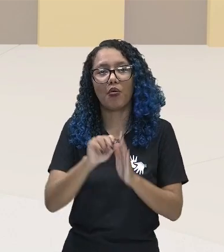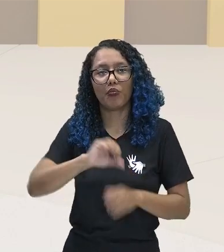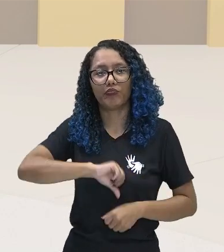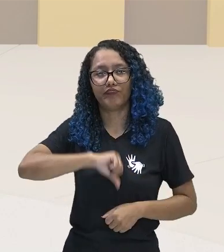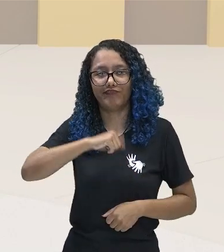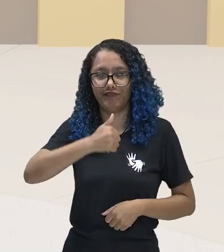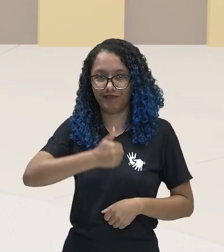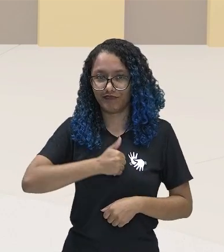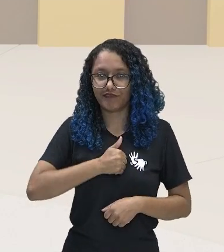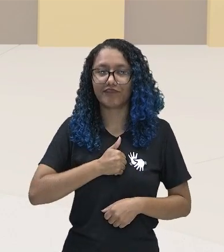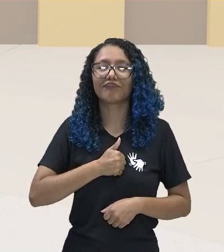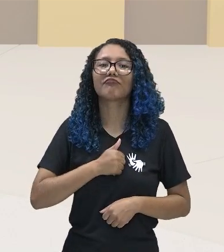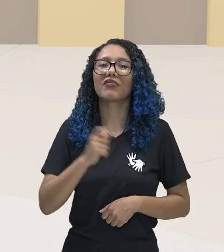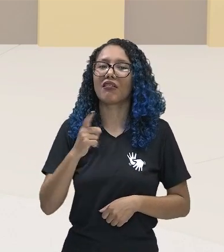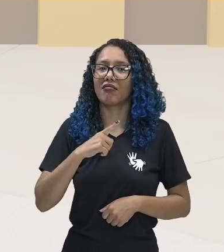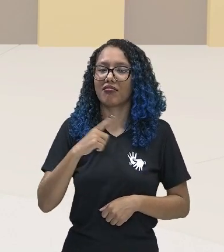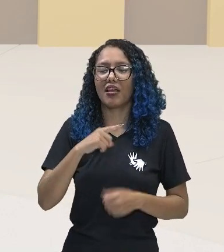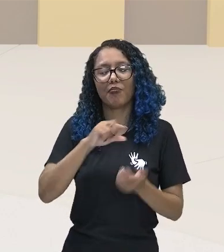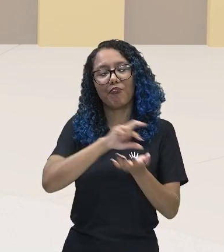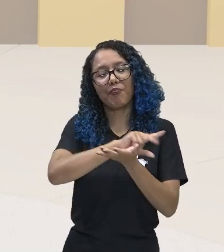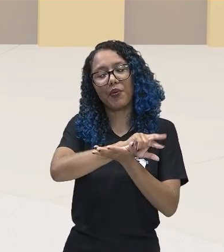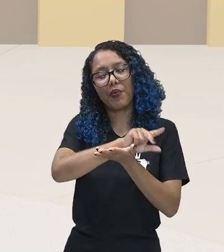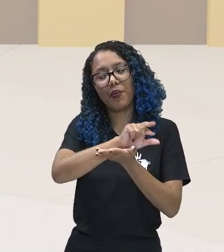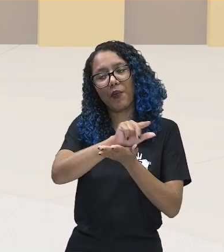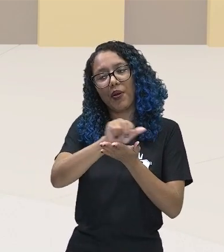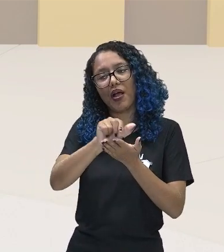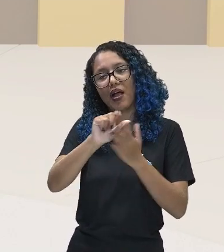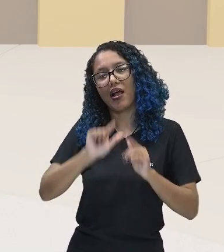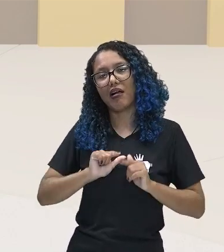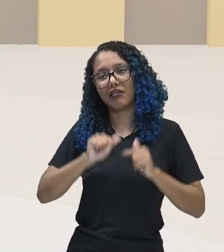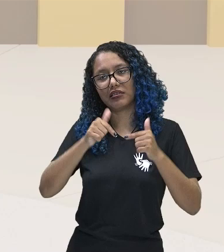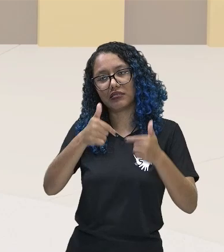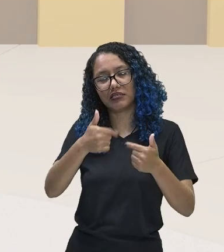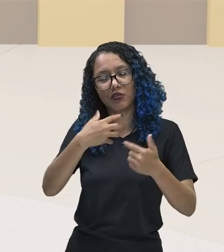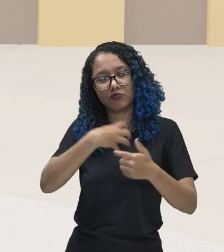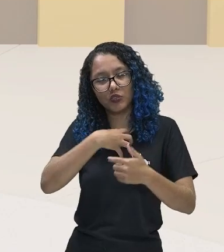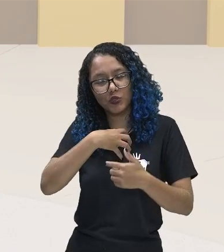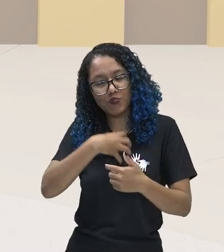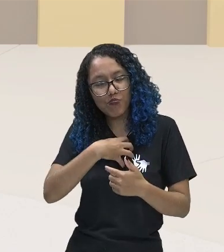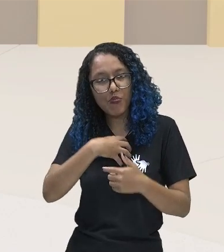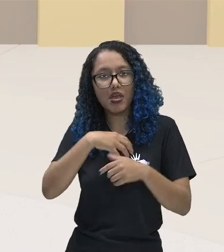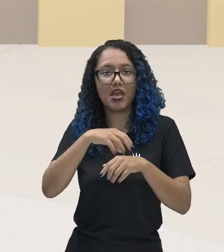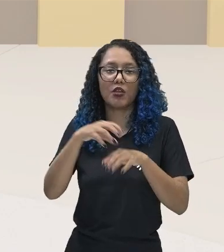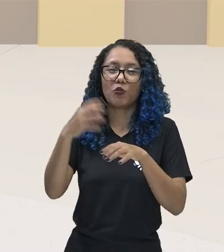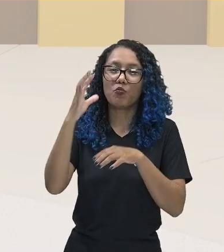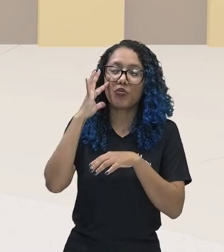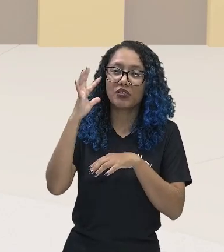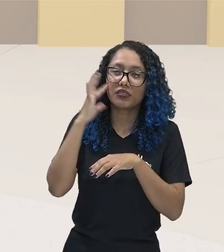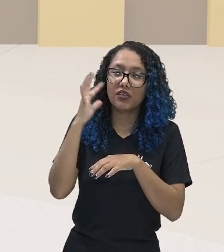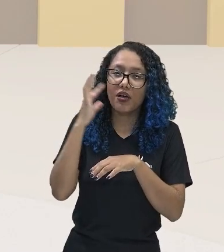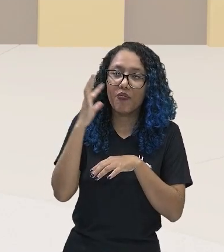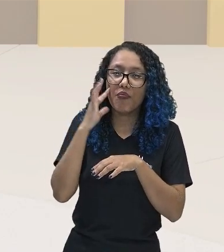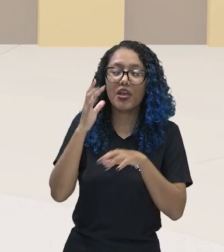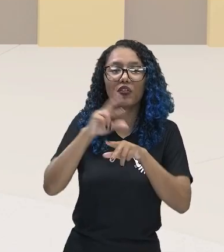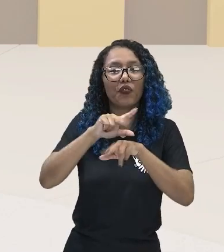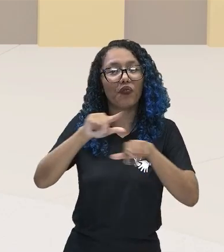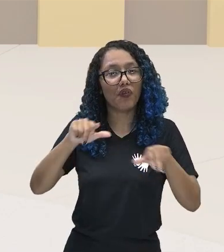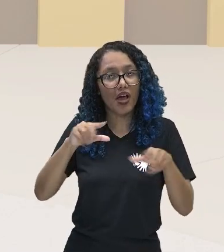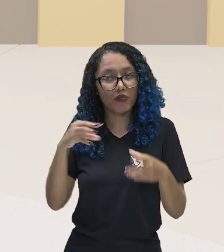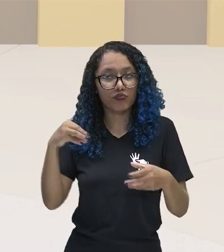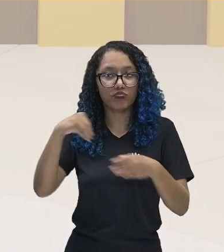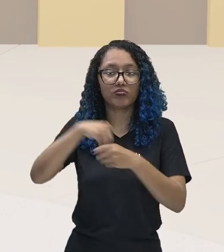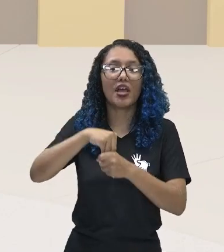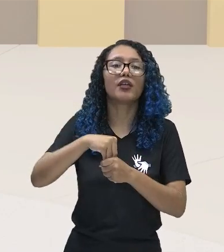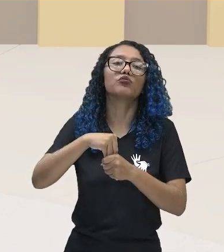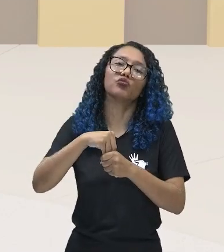por várias coisas, várias ações e sentimentos e pensamentos compõem a autoestima. E